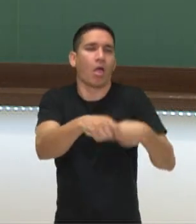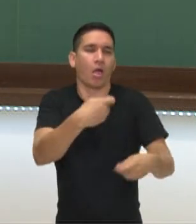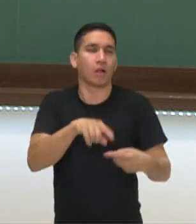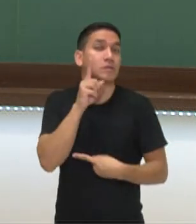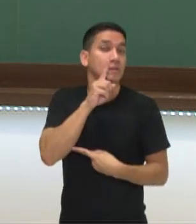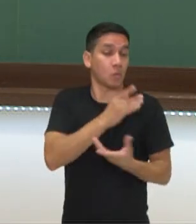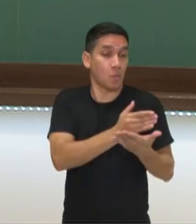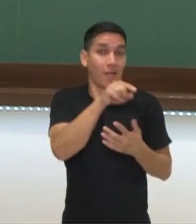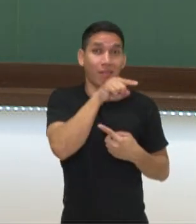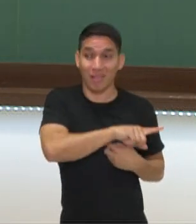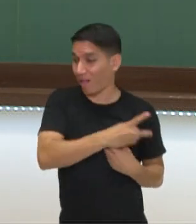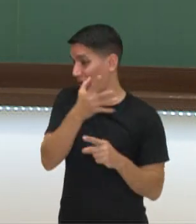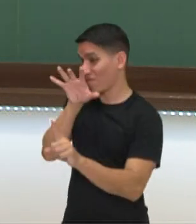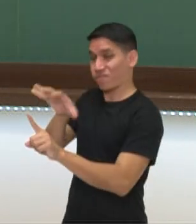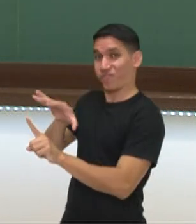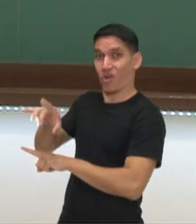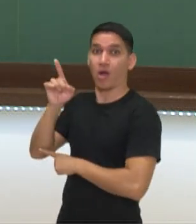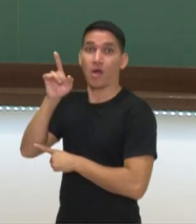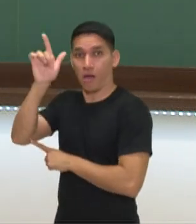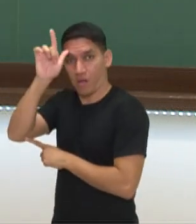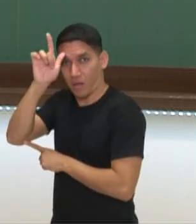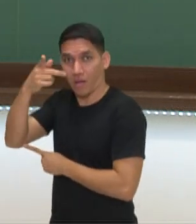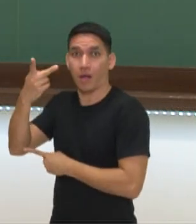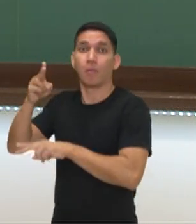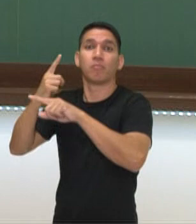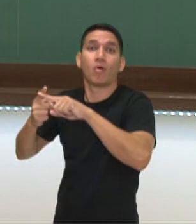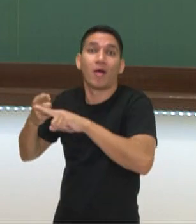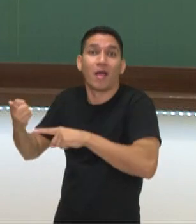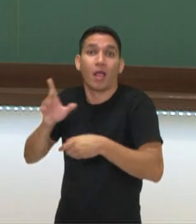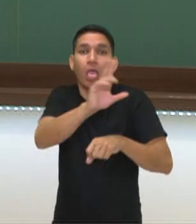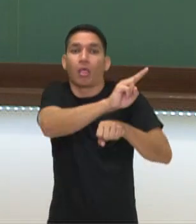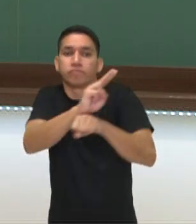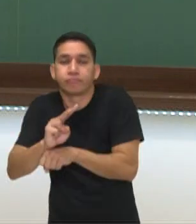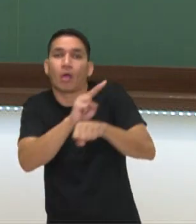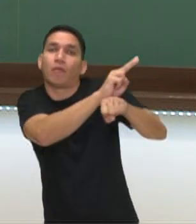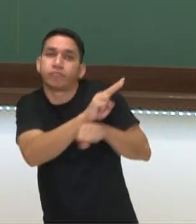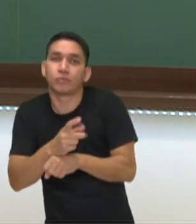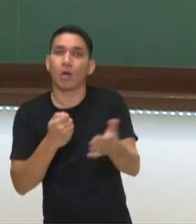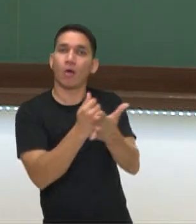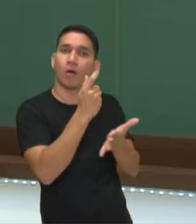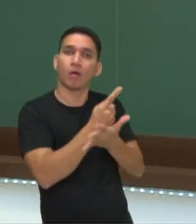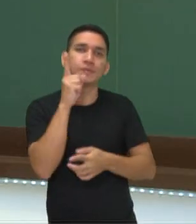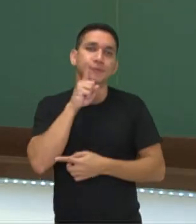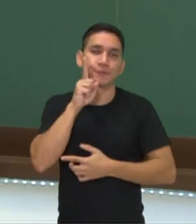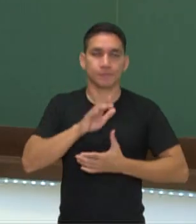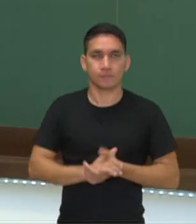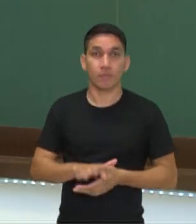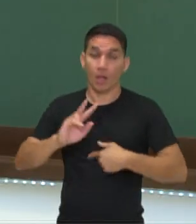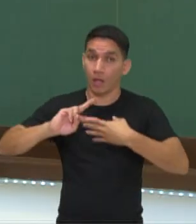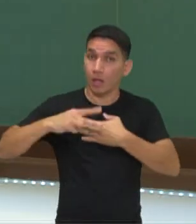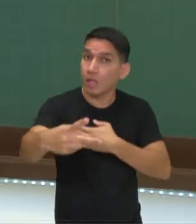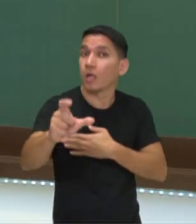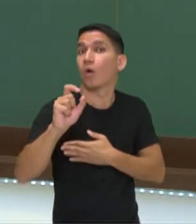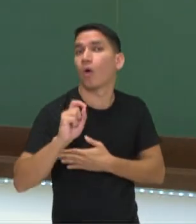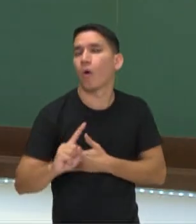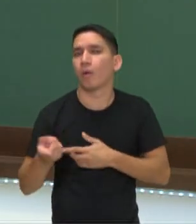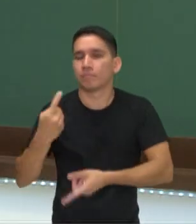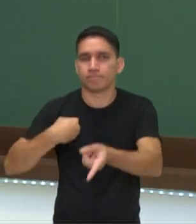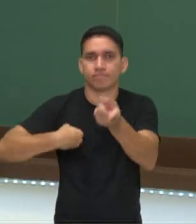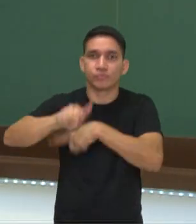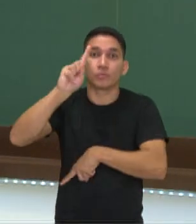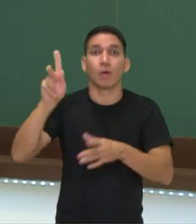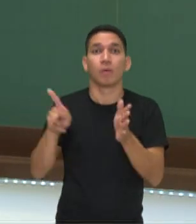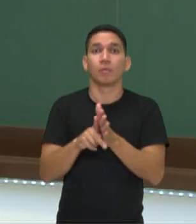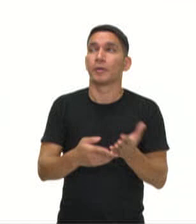atingiu fortemente a Alemanha, que ainda dependia de empréstimos e de compras dos Estados Unidos. Esse resultado levou